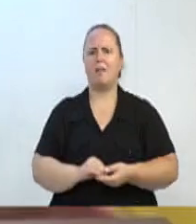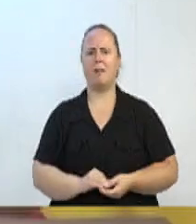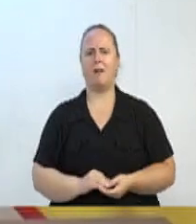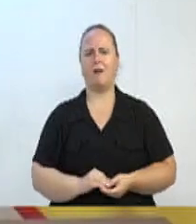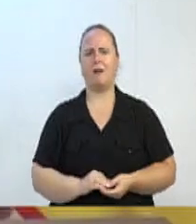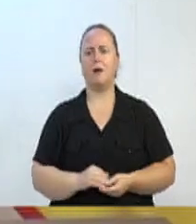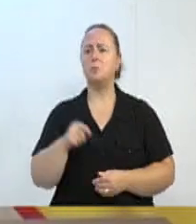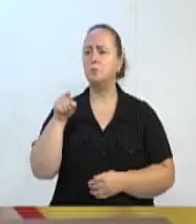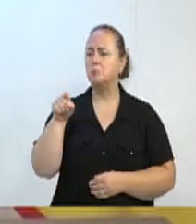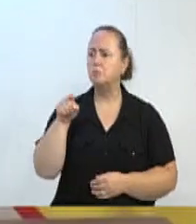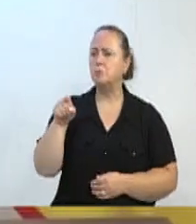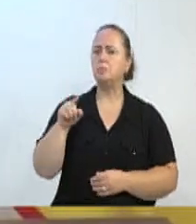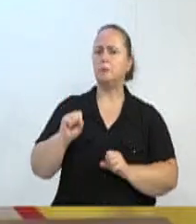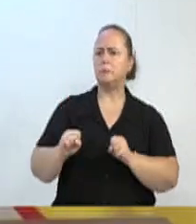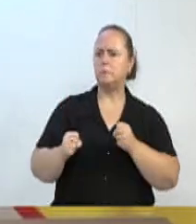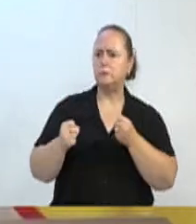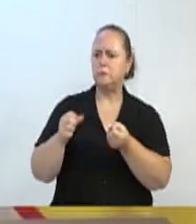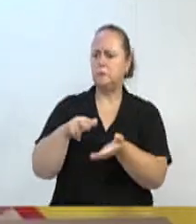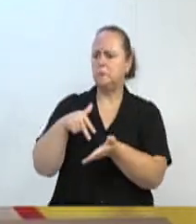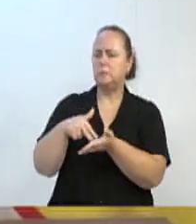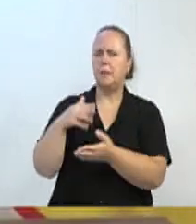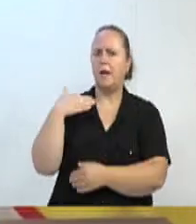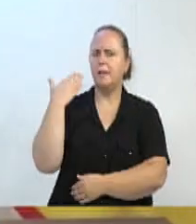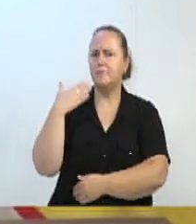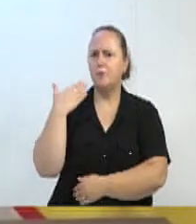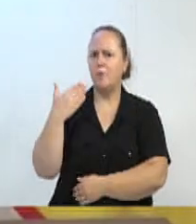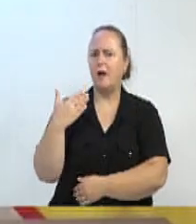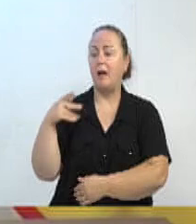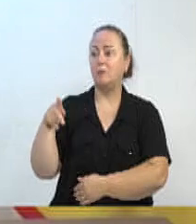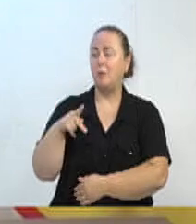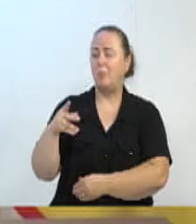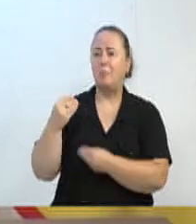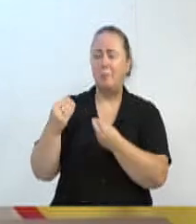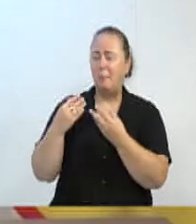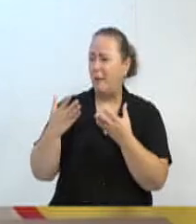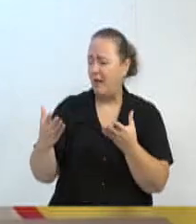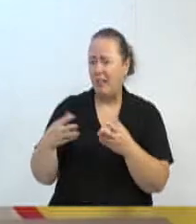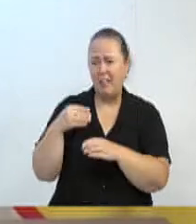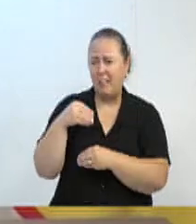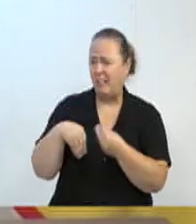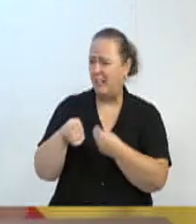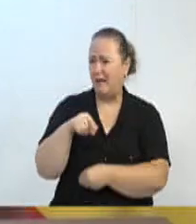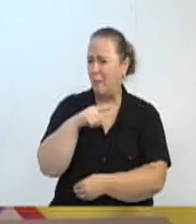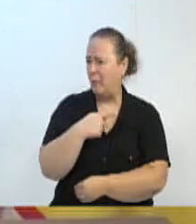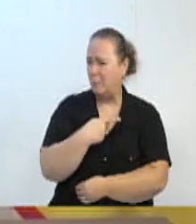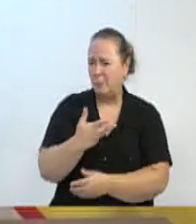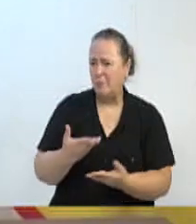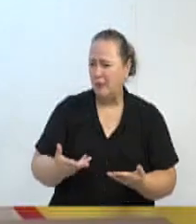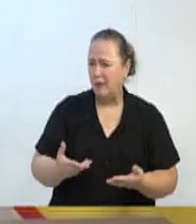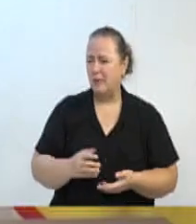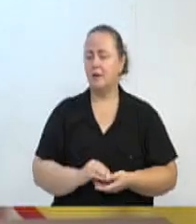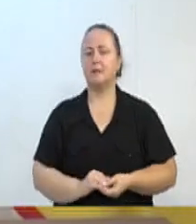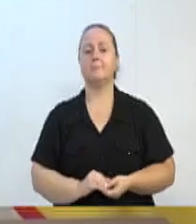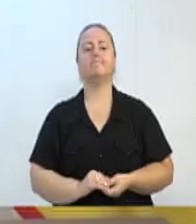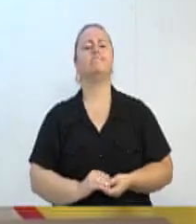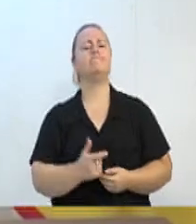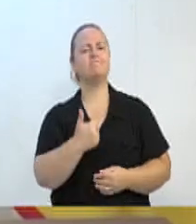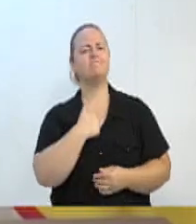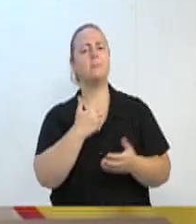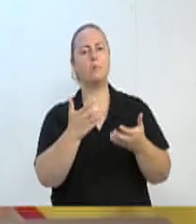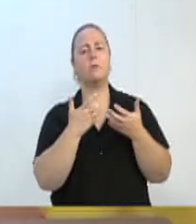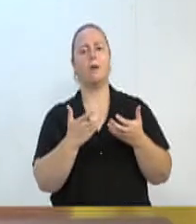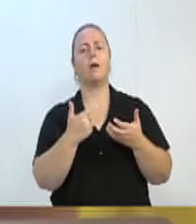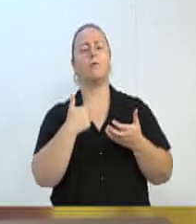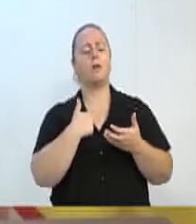tão dedicado determinado advogado pelo seu aniversário para quê que tu vai se envolver lá e eu falei eu quero porque eu quero